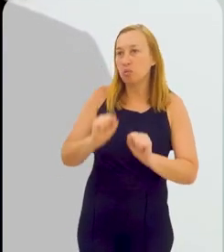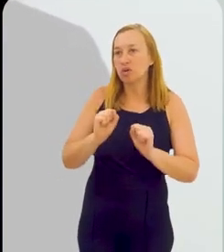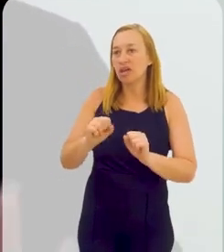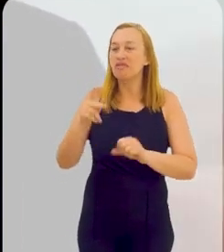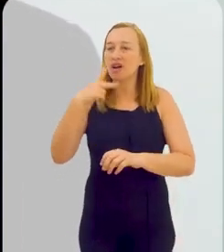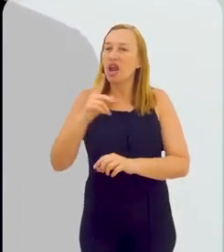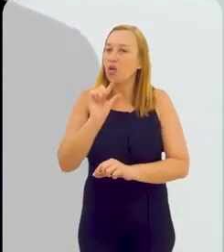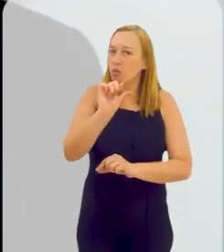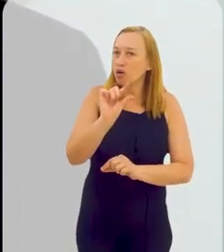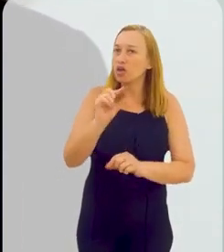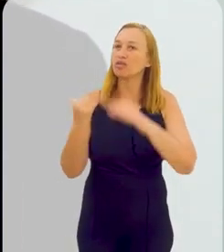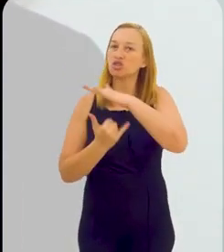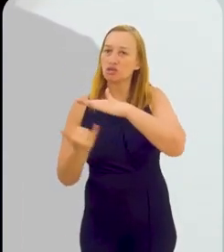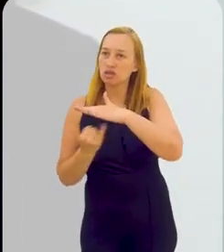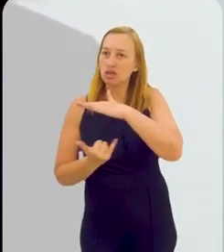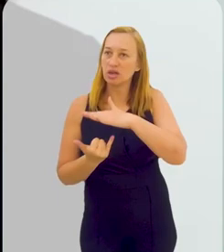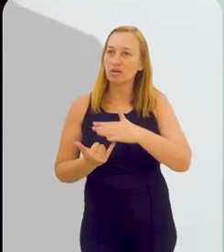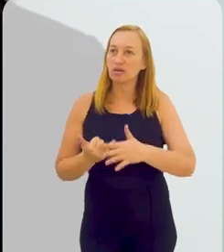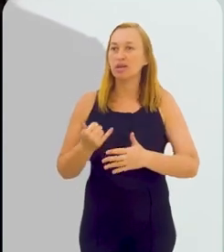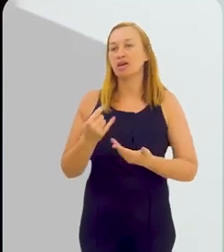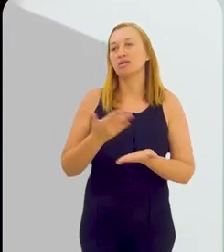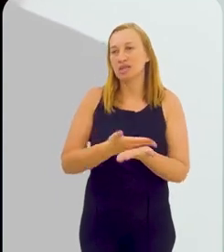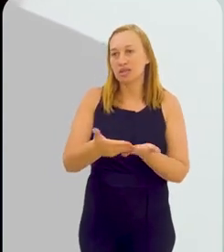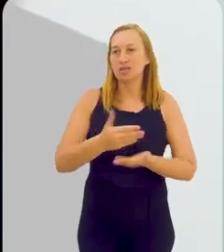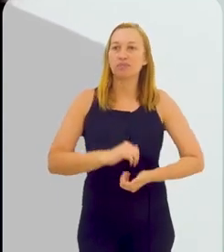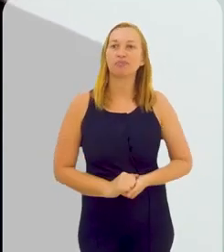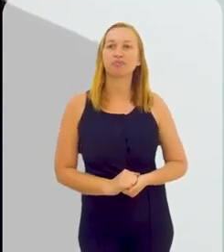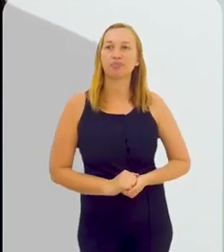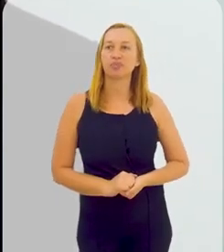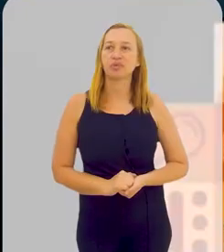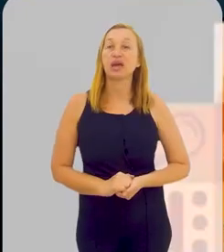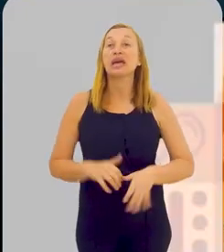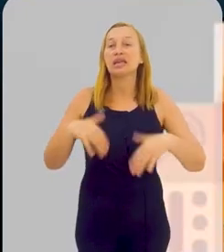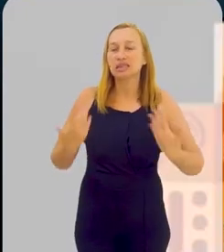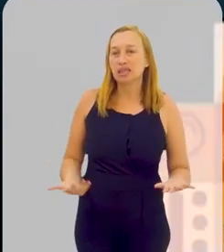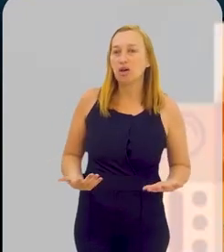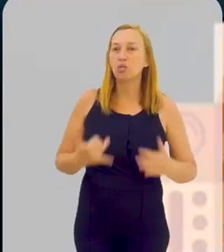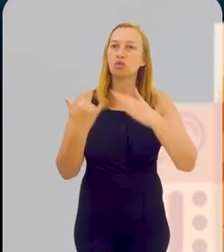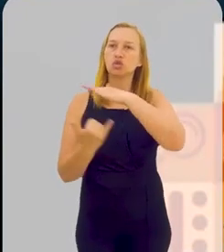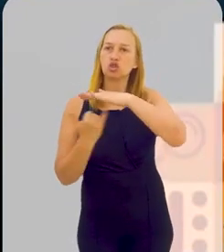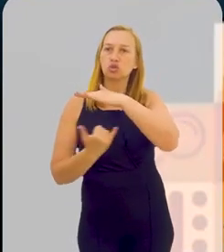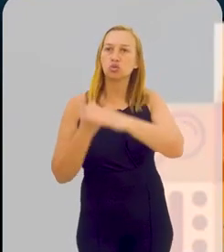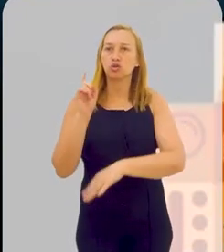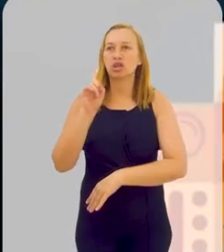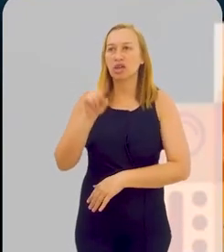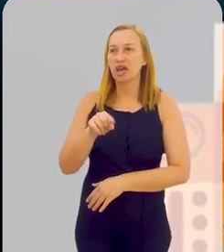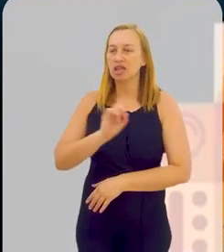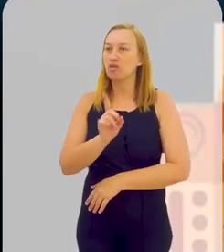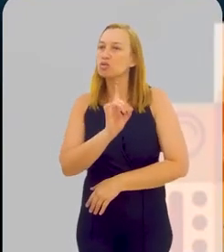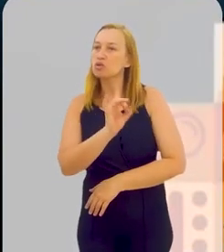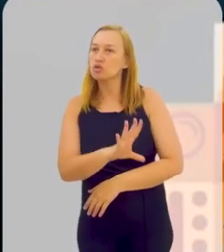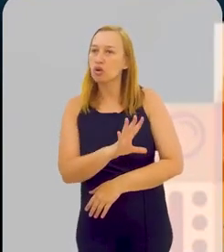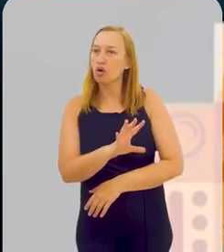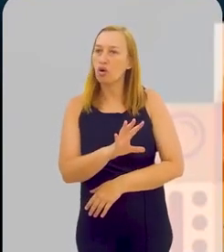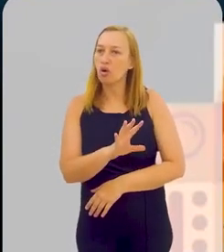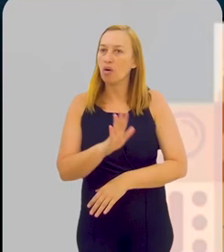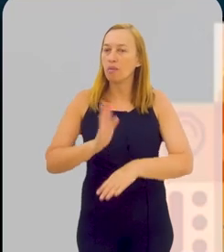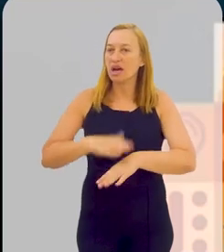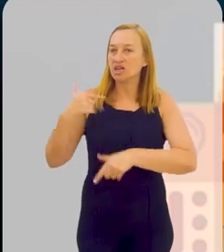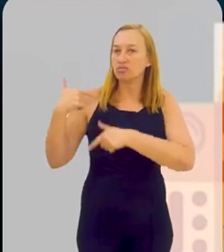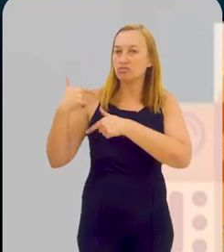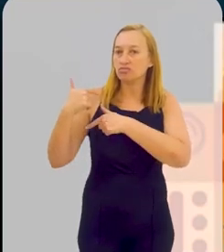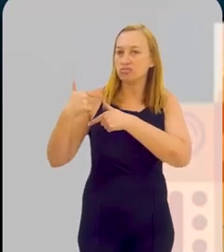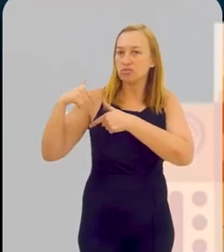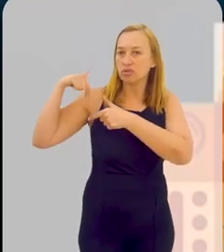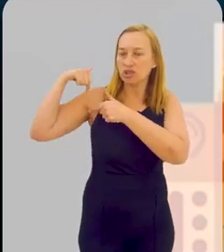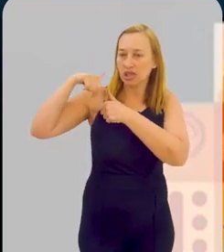o senhor puder fazer um panorama da instituição, esse é o nosso começo. Então, o Instituto ele é não só a entidade